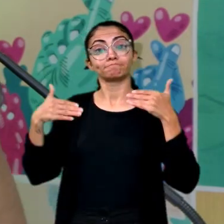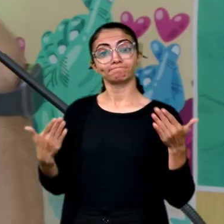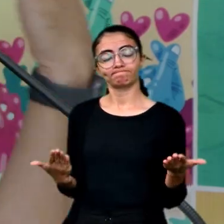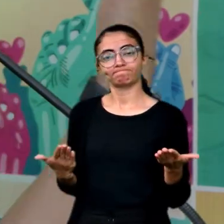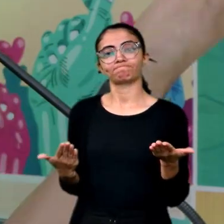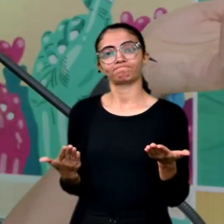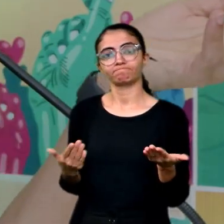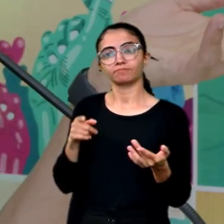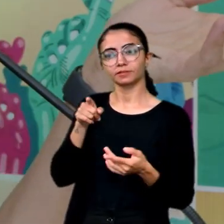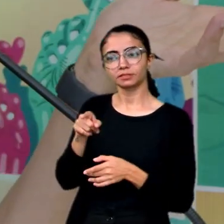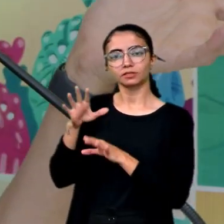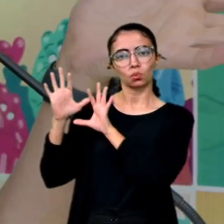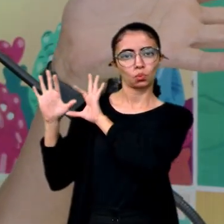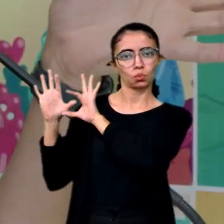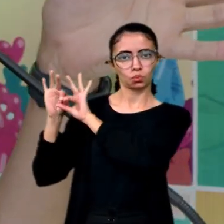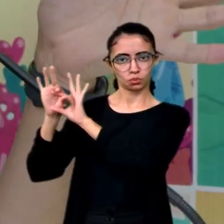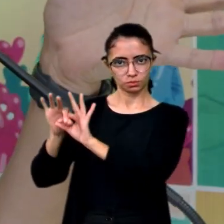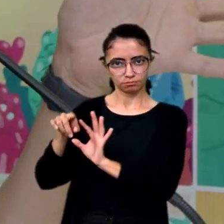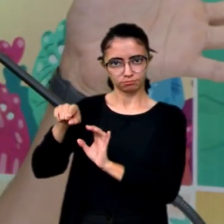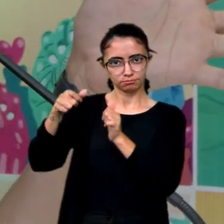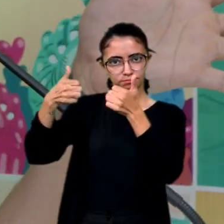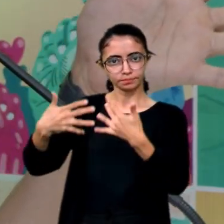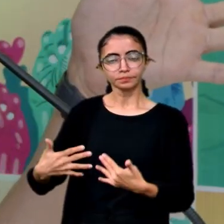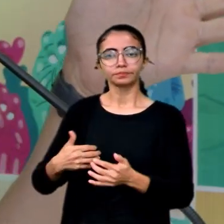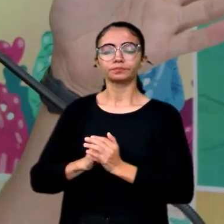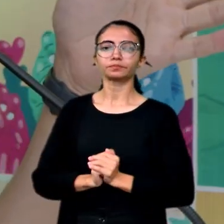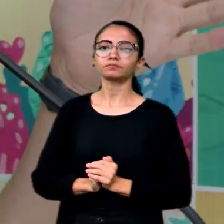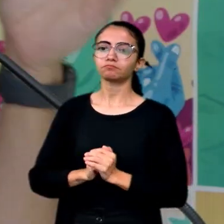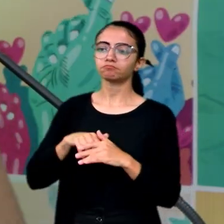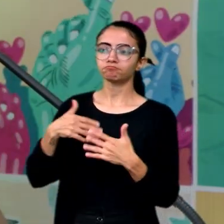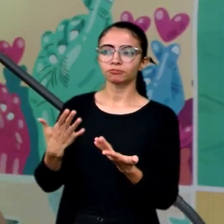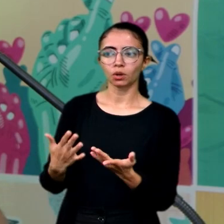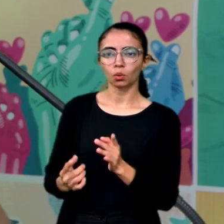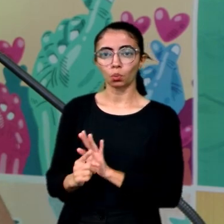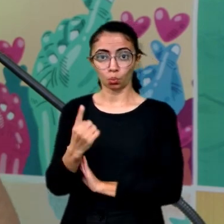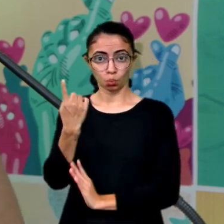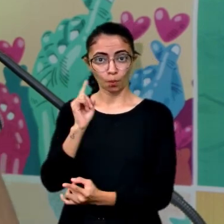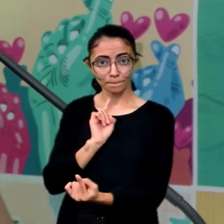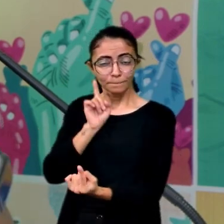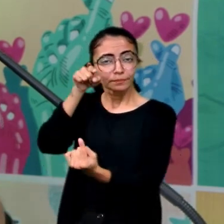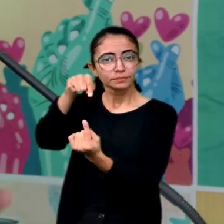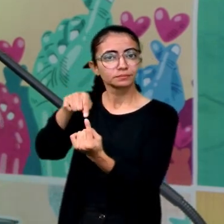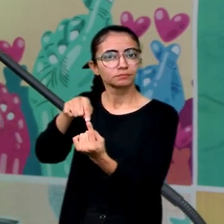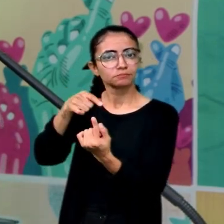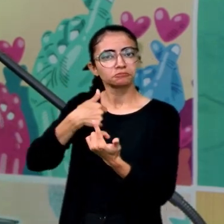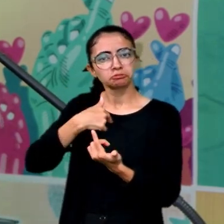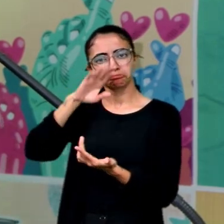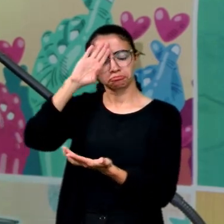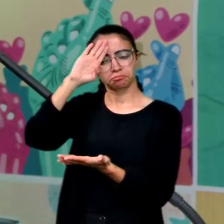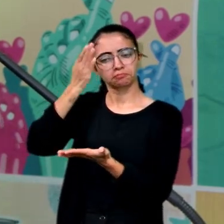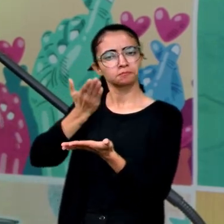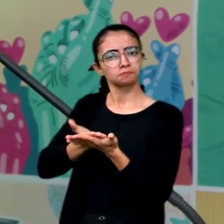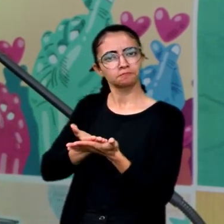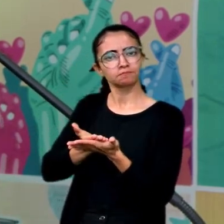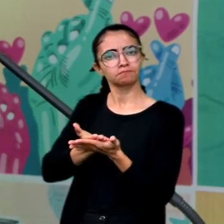desse contexto, um dos objetivos, eu acredito que seja